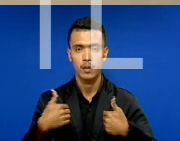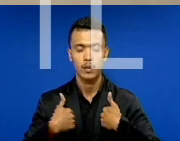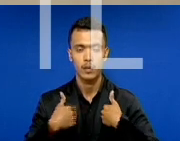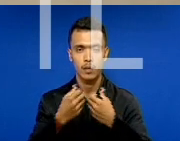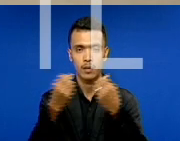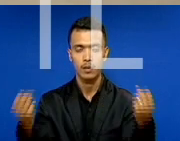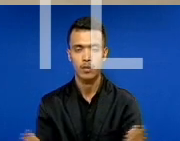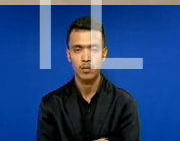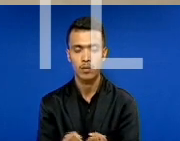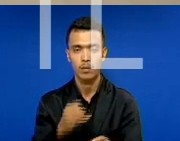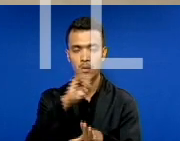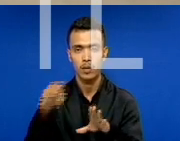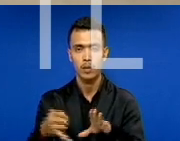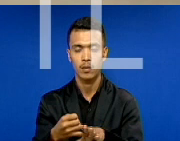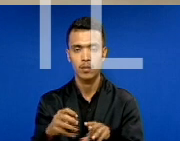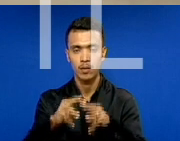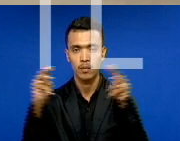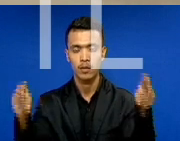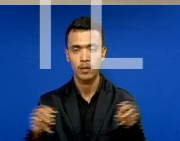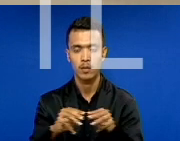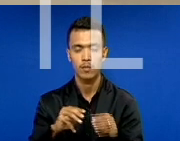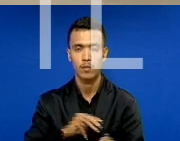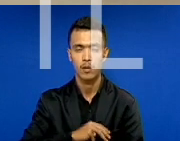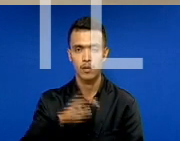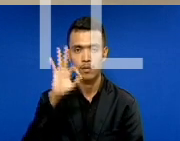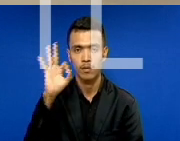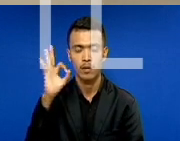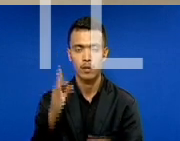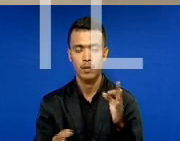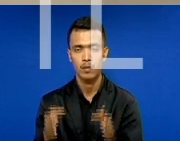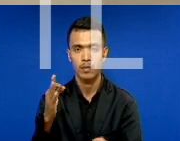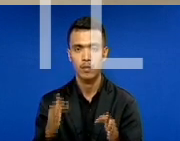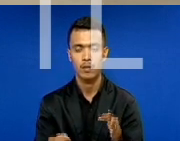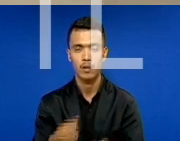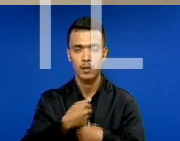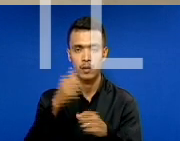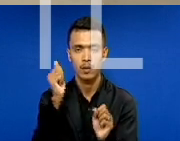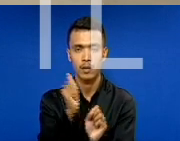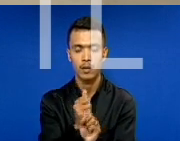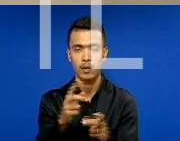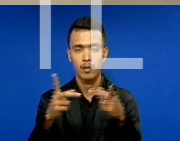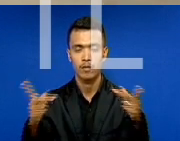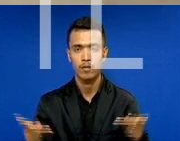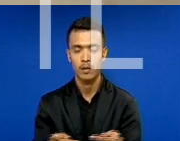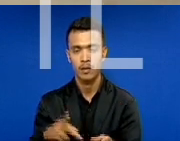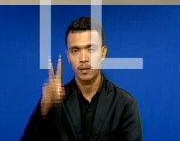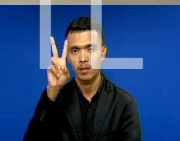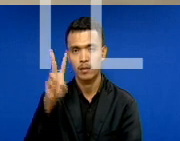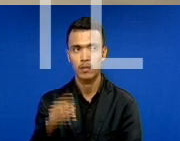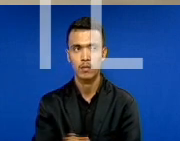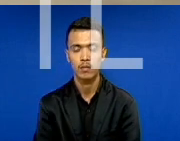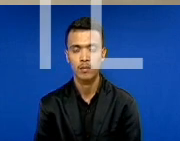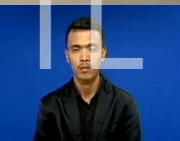suku sira nebe pertensi ba munisipi Manufahi. Alendene, sehalomos aruamento rua ka